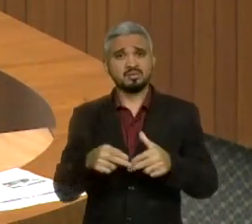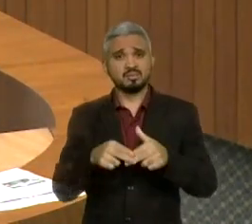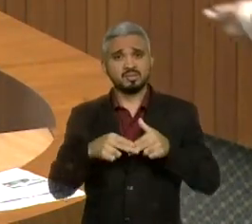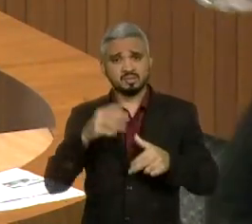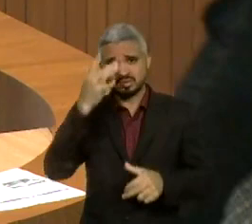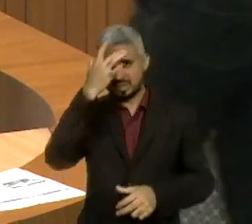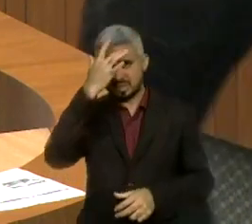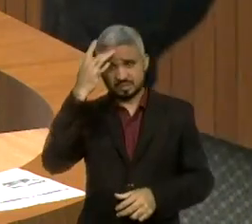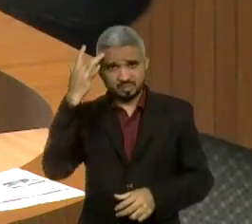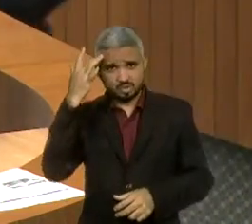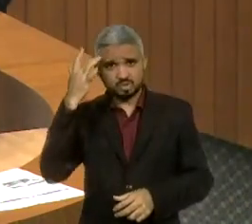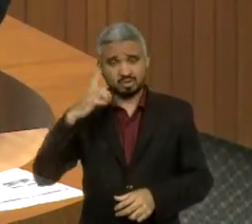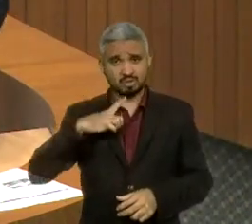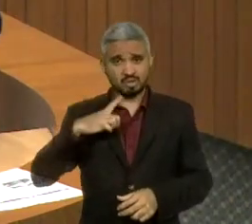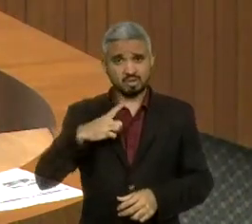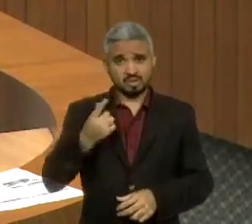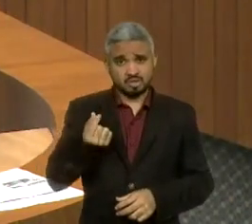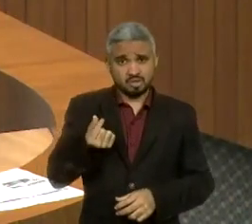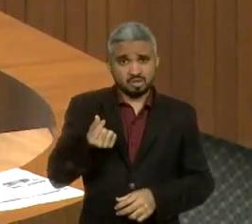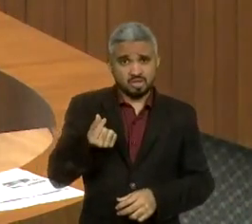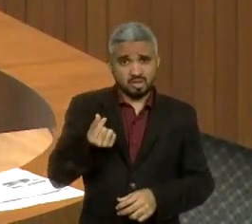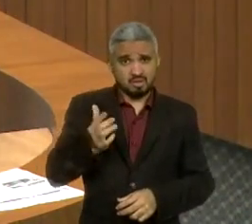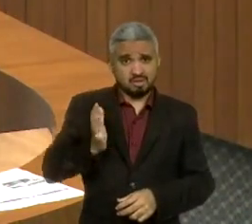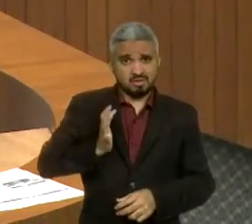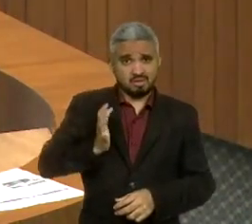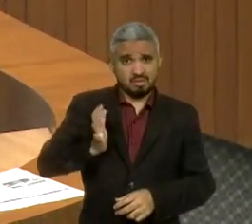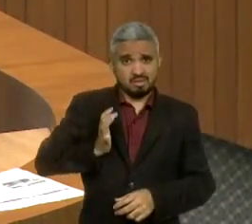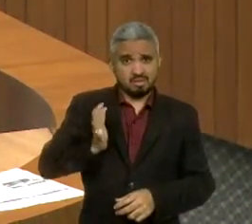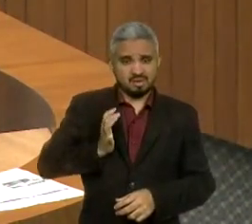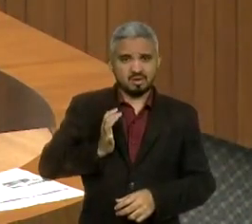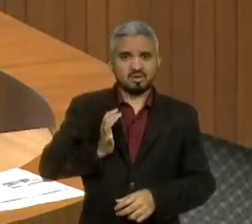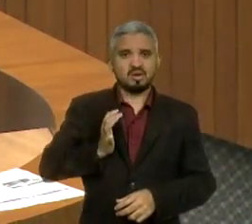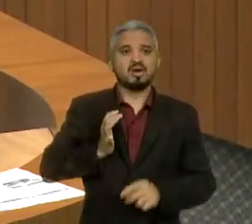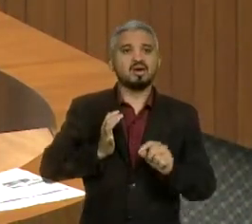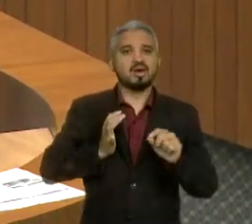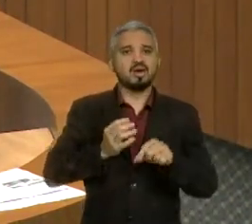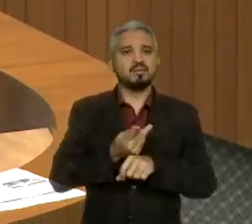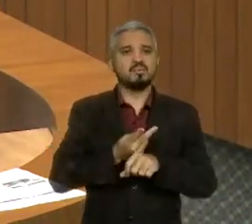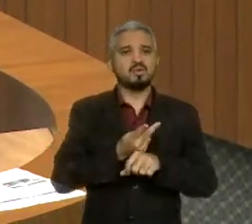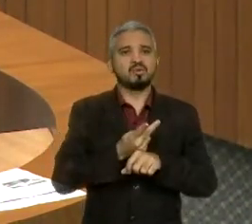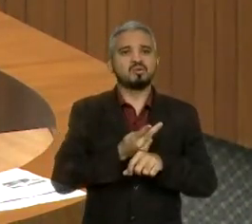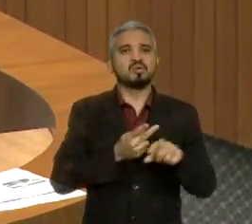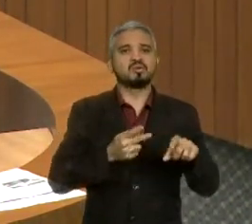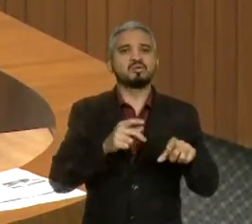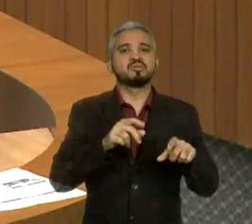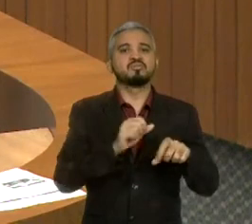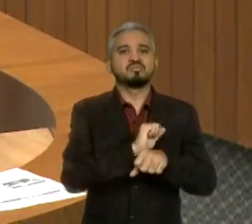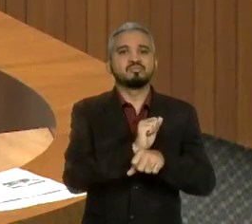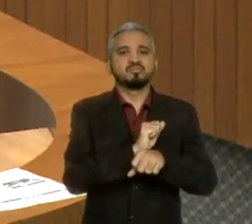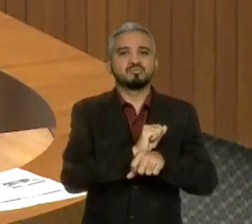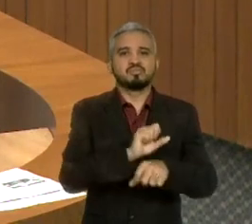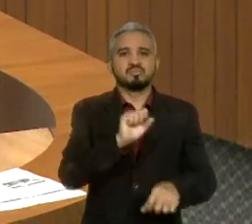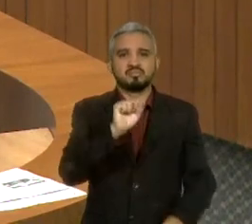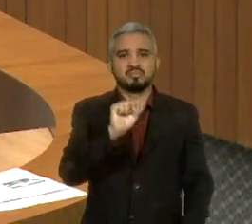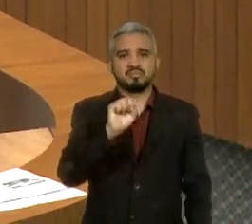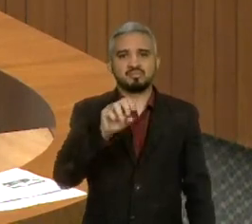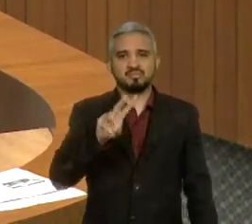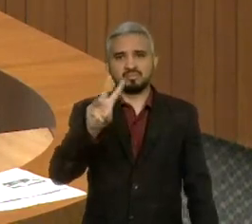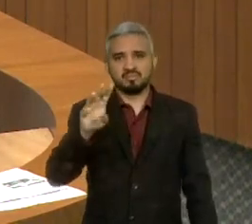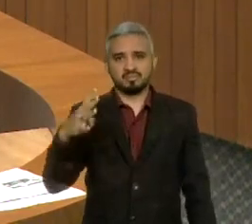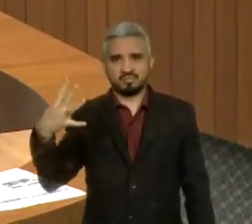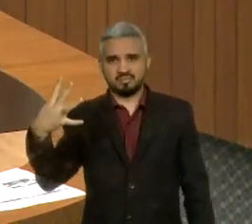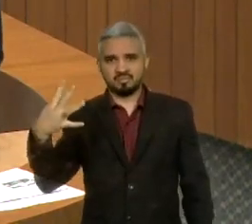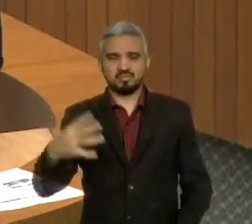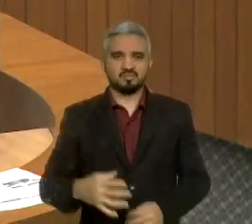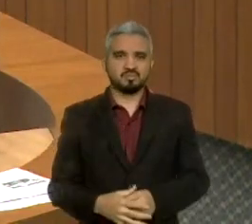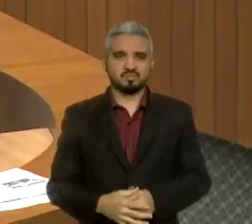uma SW4. Aí, um médico com uma juíza, que são essas profissões tradicionais aqui no